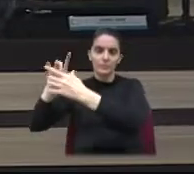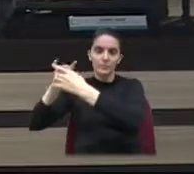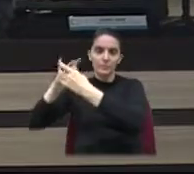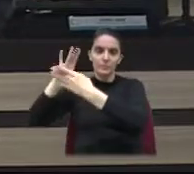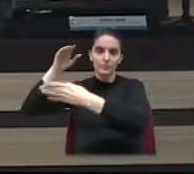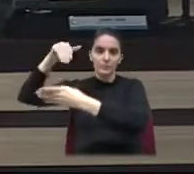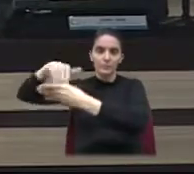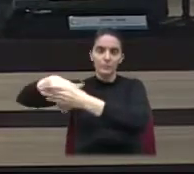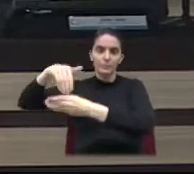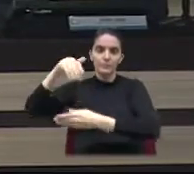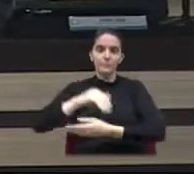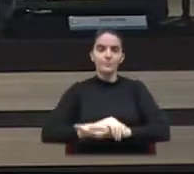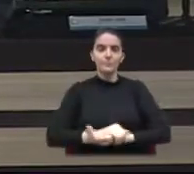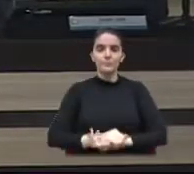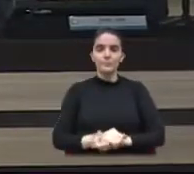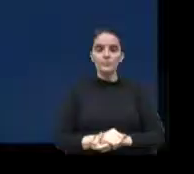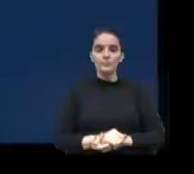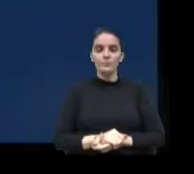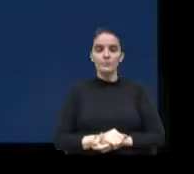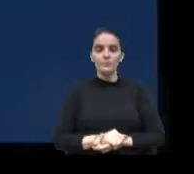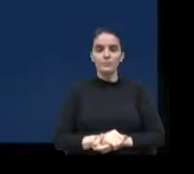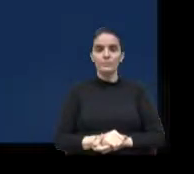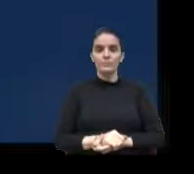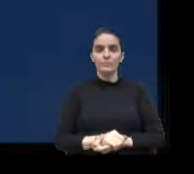está aberto, senhores vereadores.